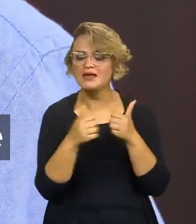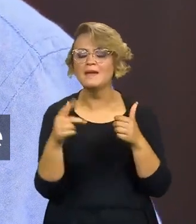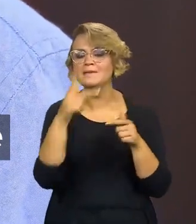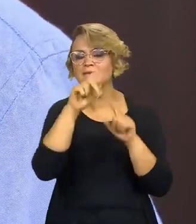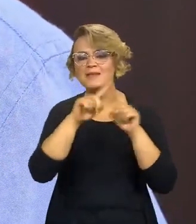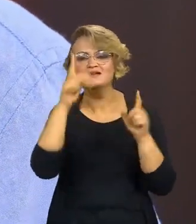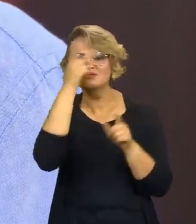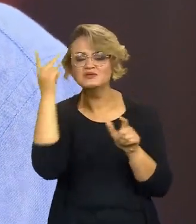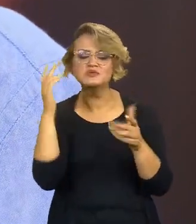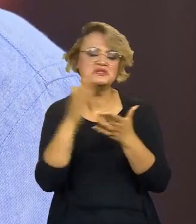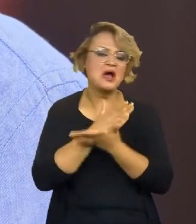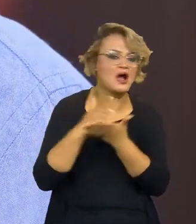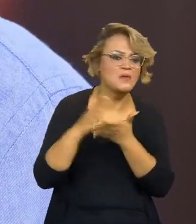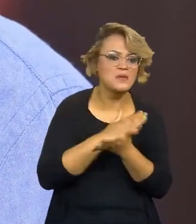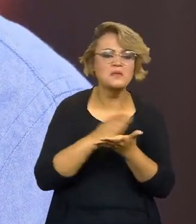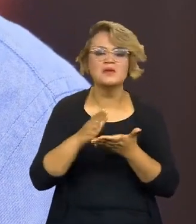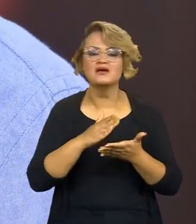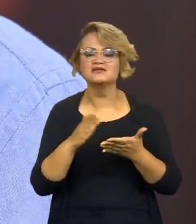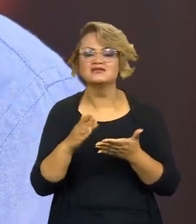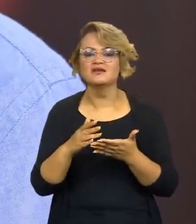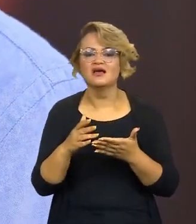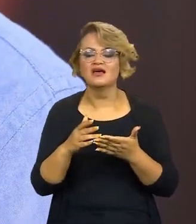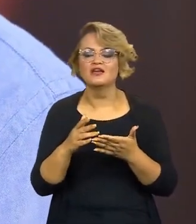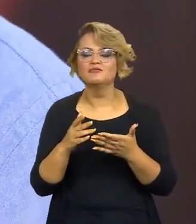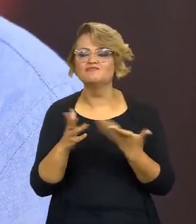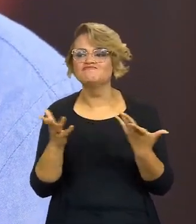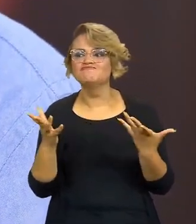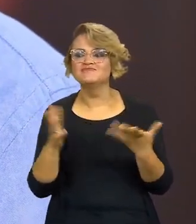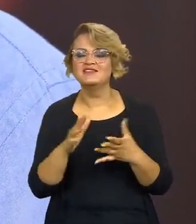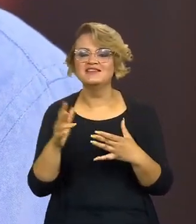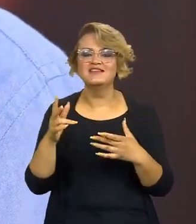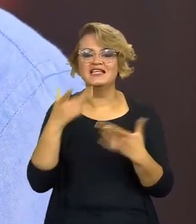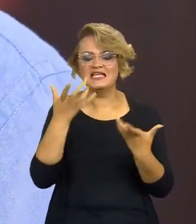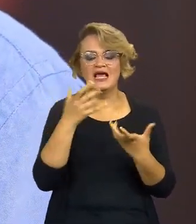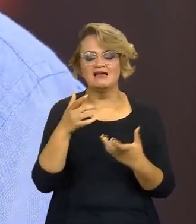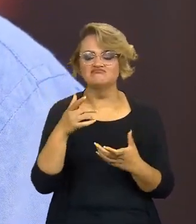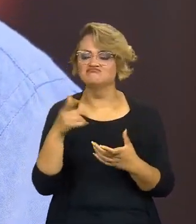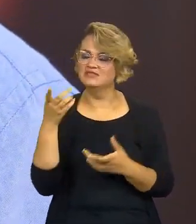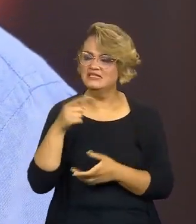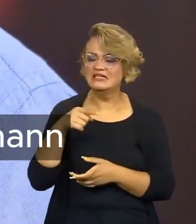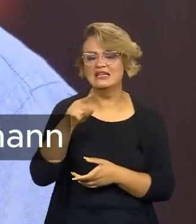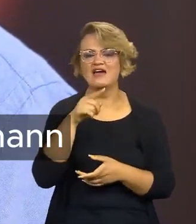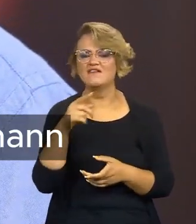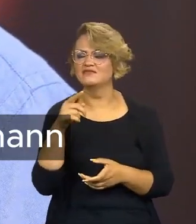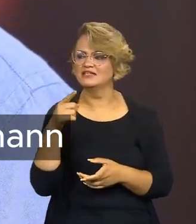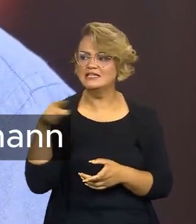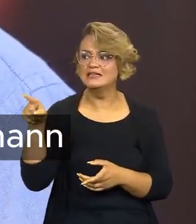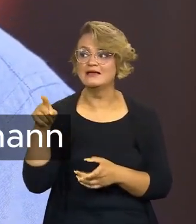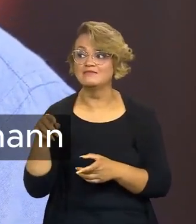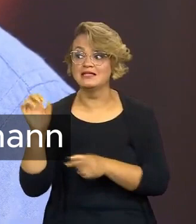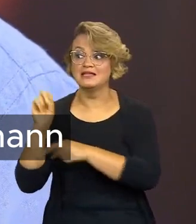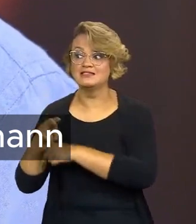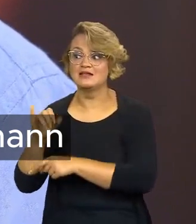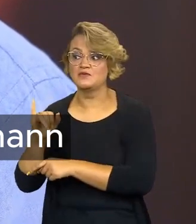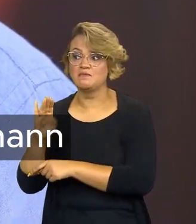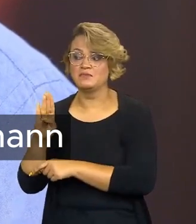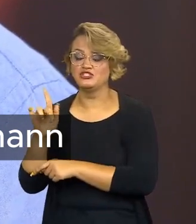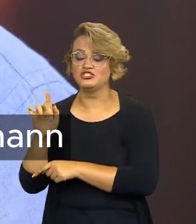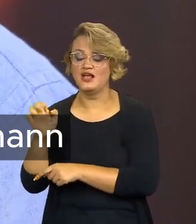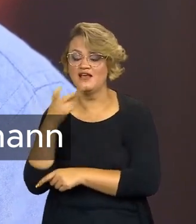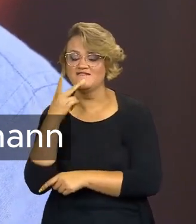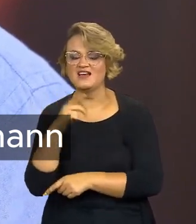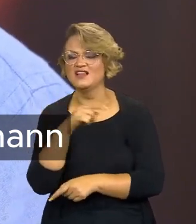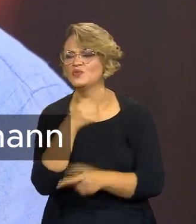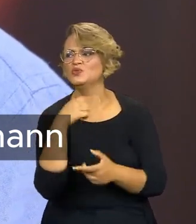Possivelmente sabe queriam ir para lá ficam colocando colocando a dúvida